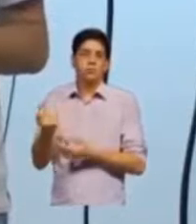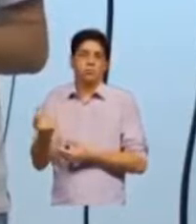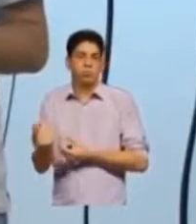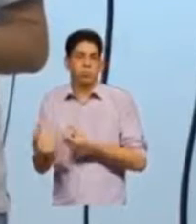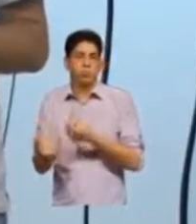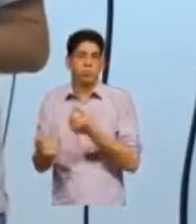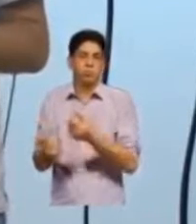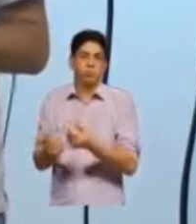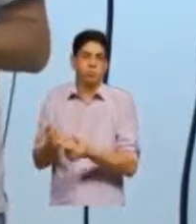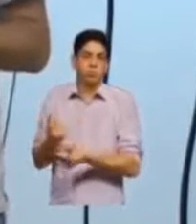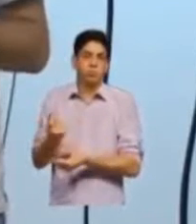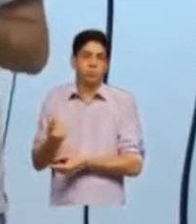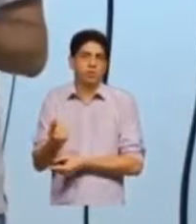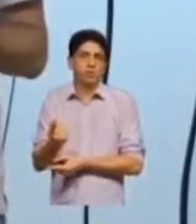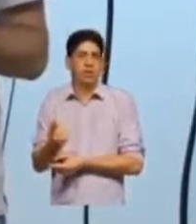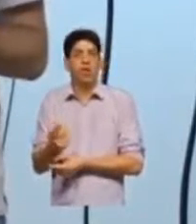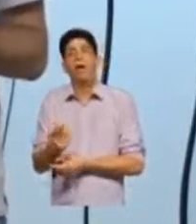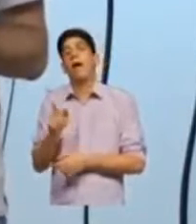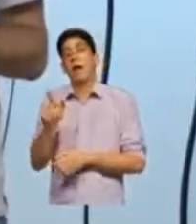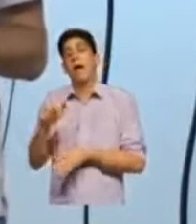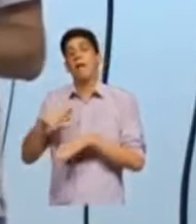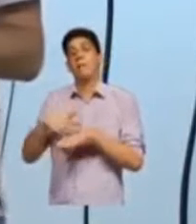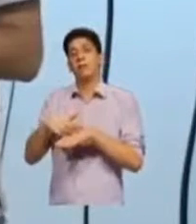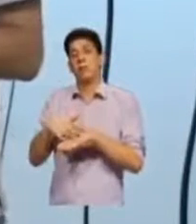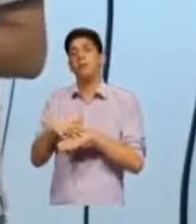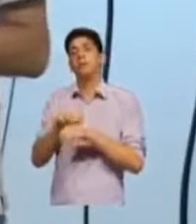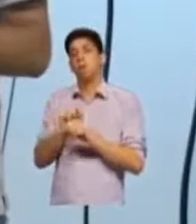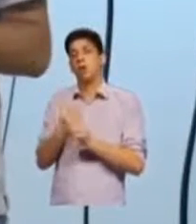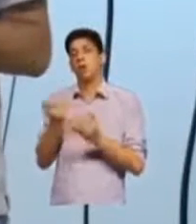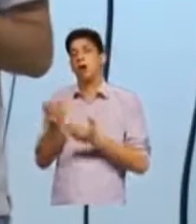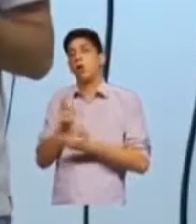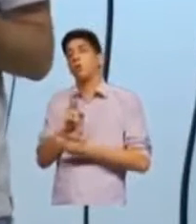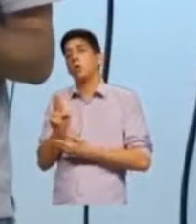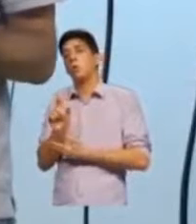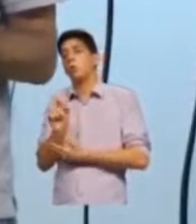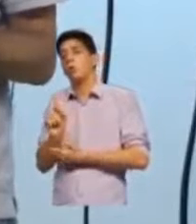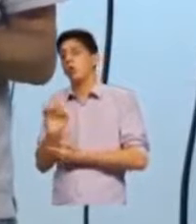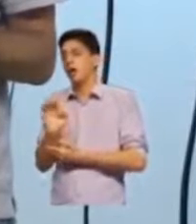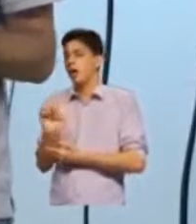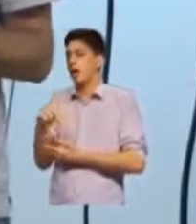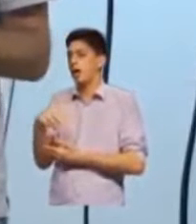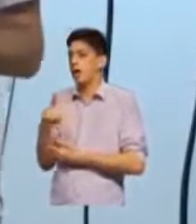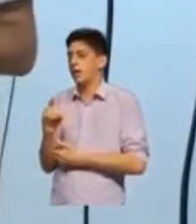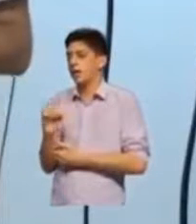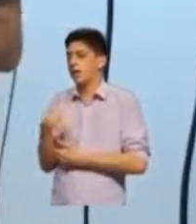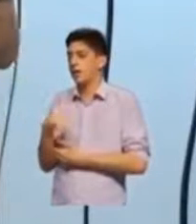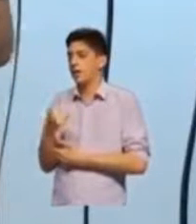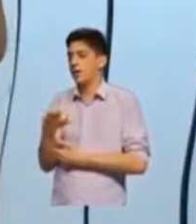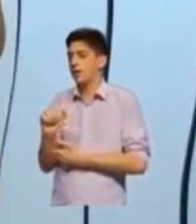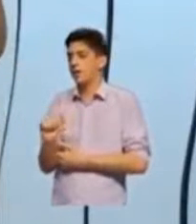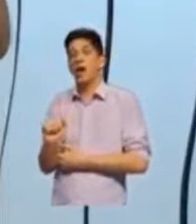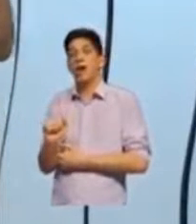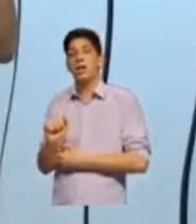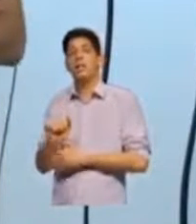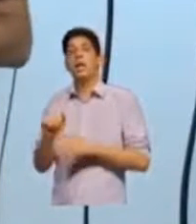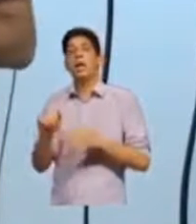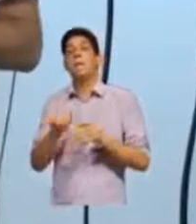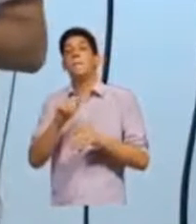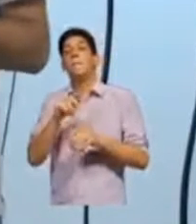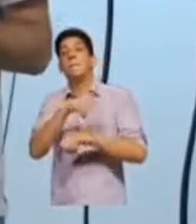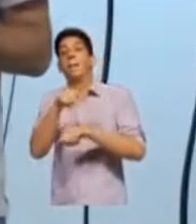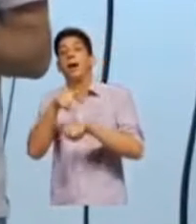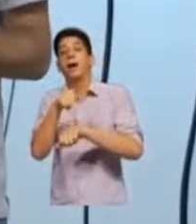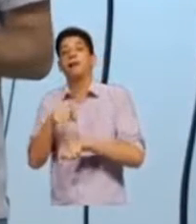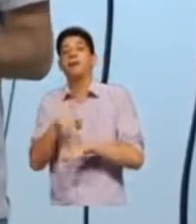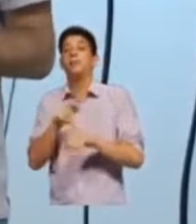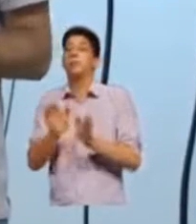região que a gente pode falar, é uma doença que a gente pode falar que é uma doença endêmica de países subdesenvolvidos, onde